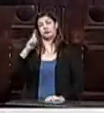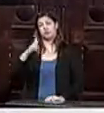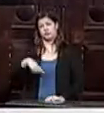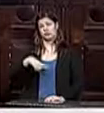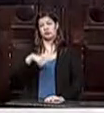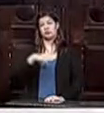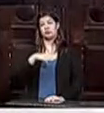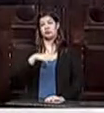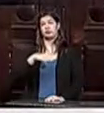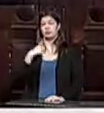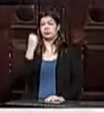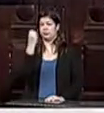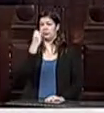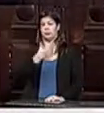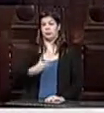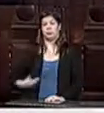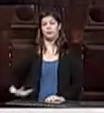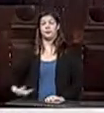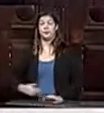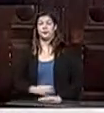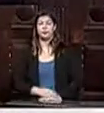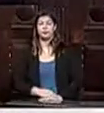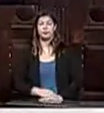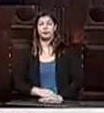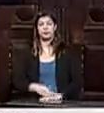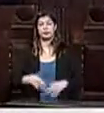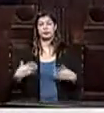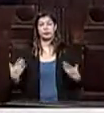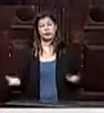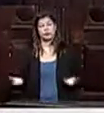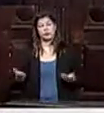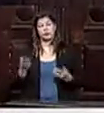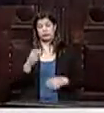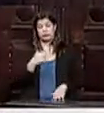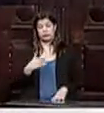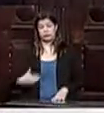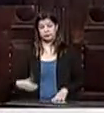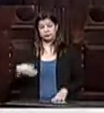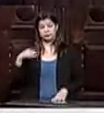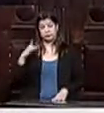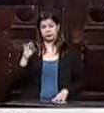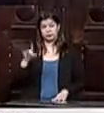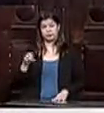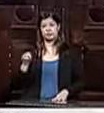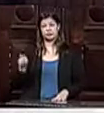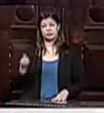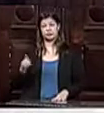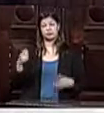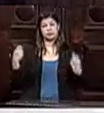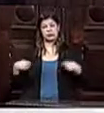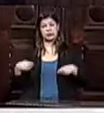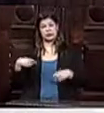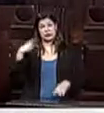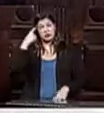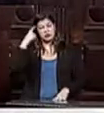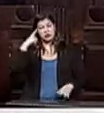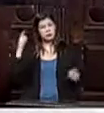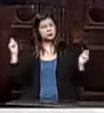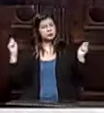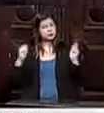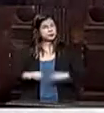é o Poder Executivo. E um governador tem que ter a capacidade